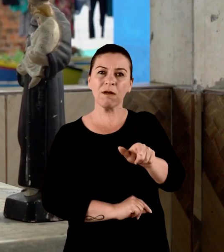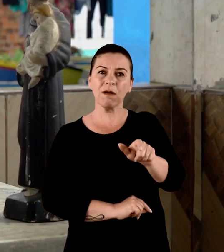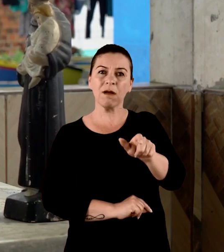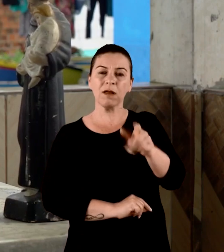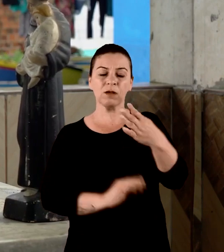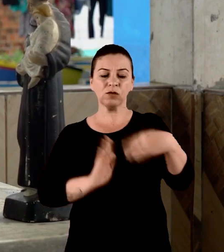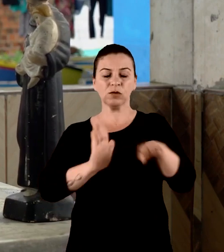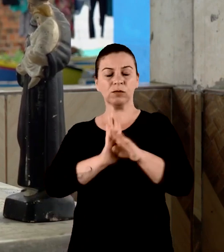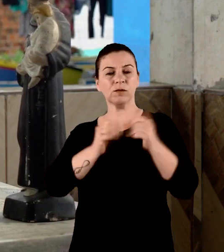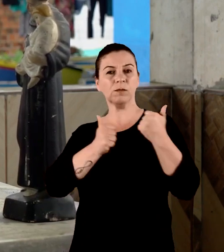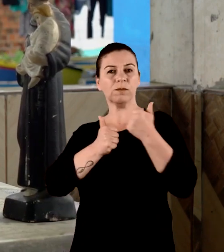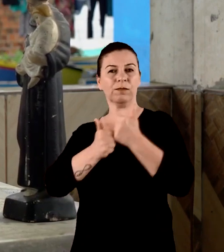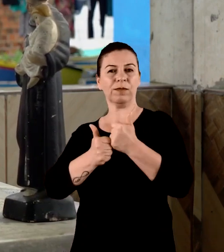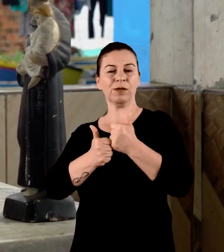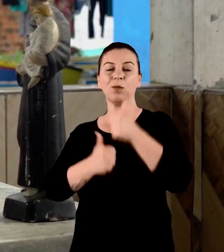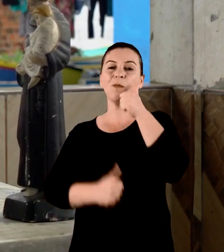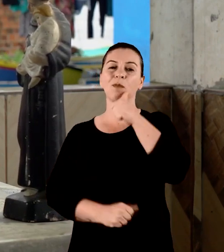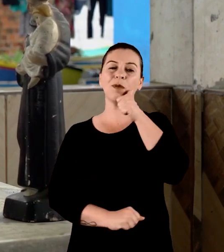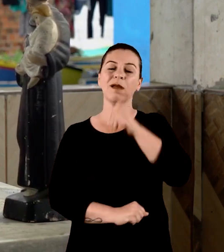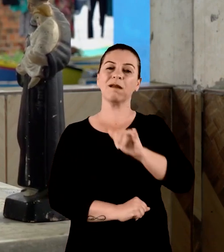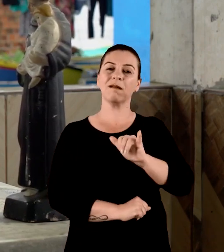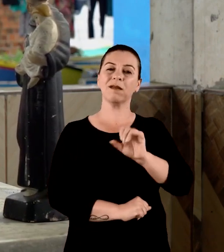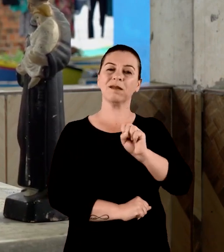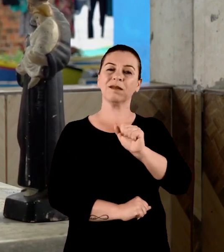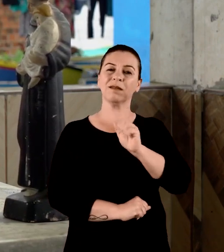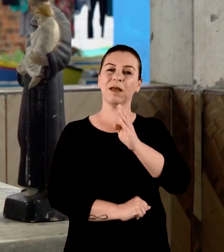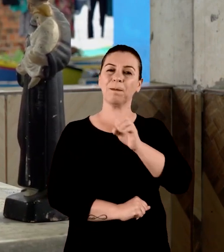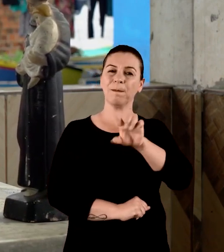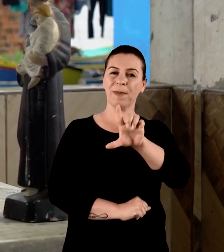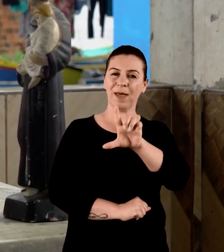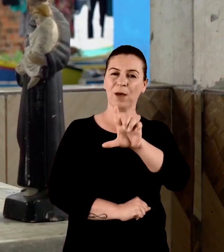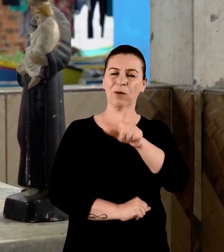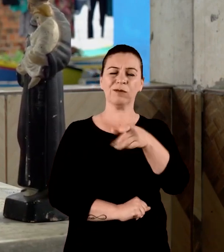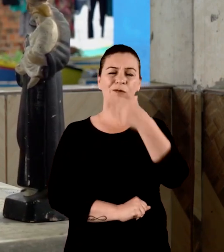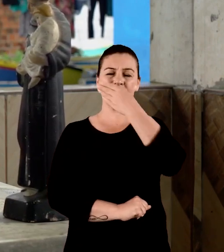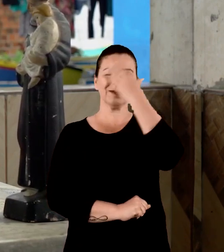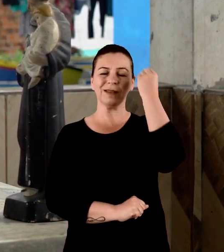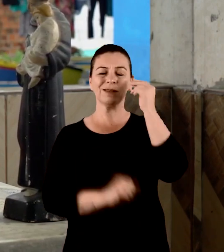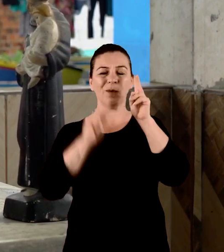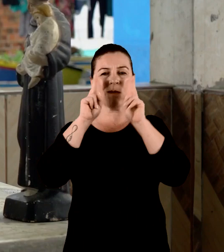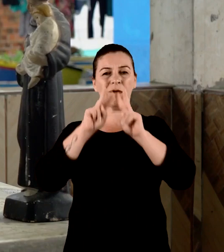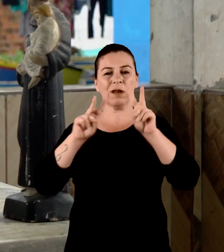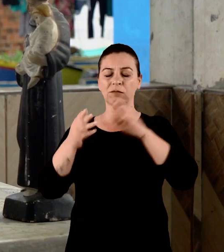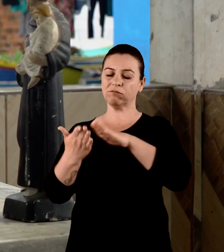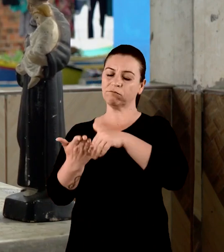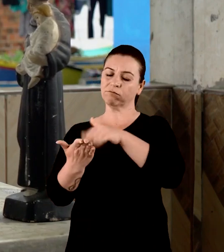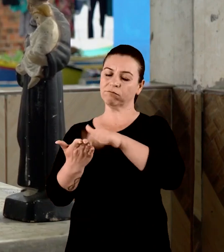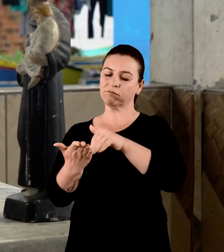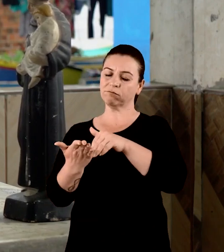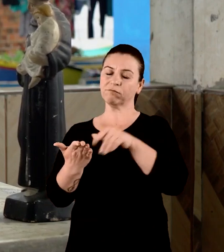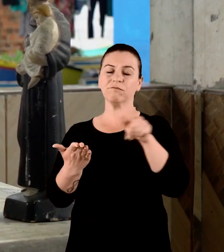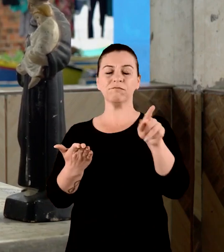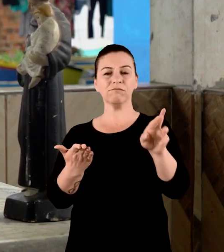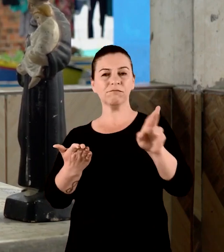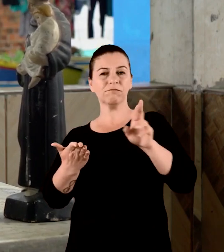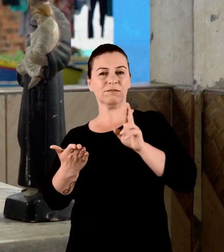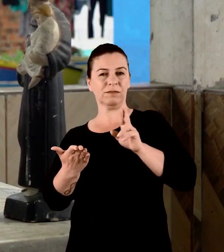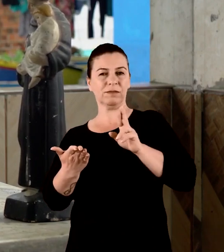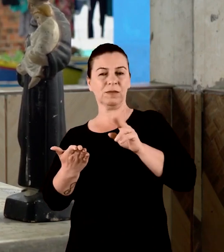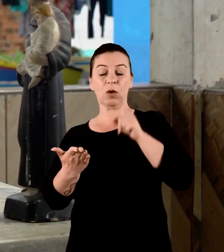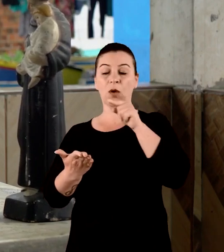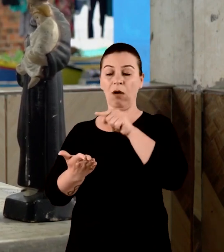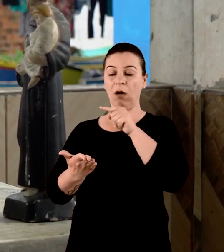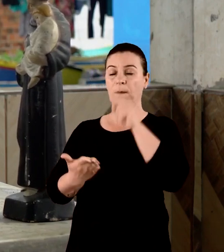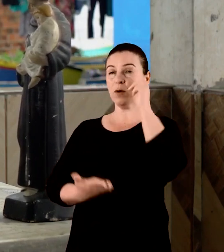eu estava pintando, ela chegou, ficou ao meu lado, Dona Isabel, nunca vou esquecer daquele olhar daquela mulher. Eu pintando, ela falou assim,